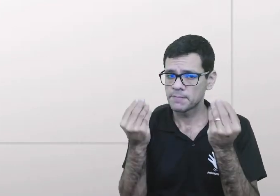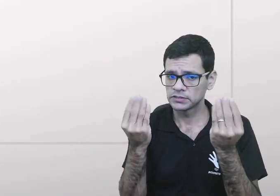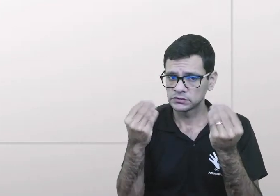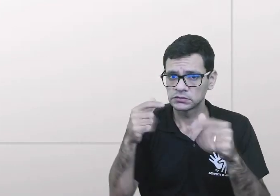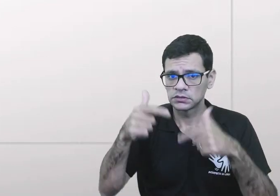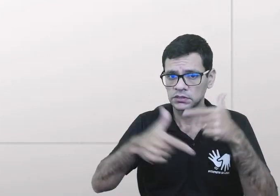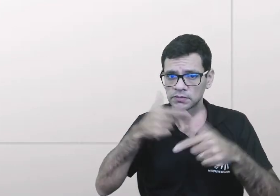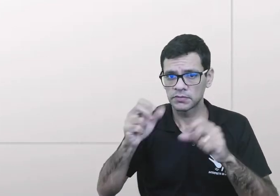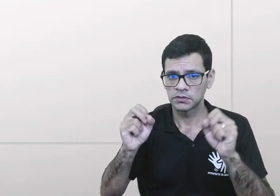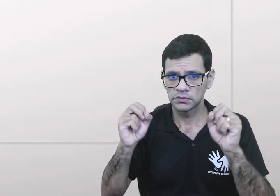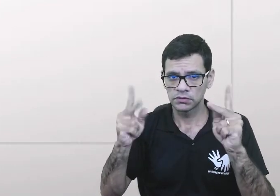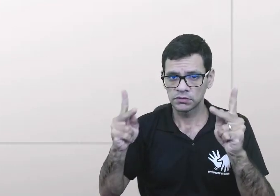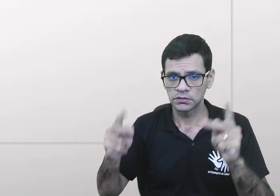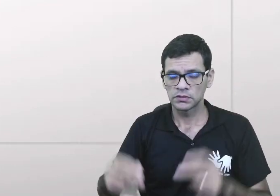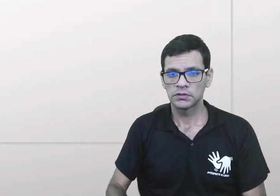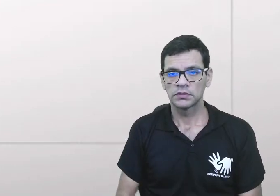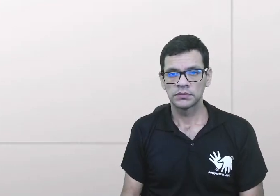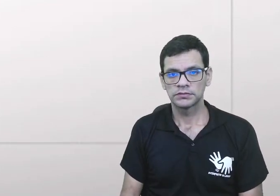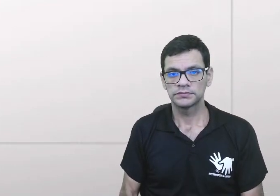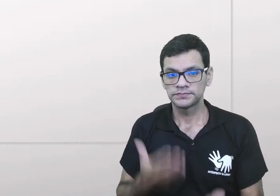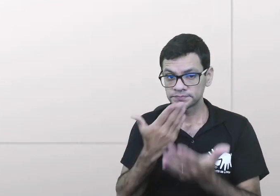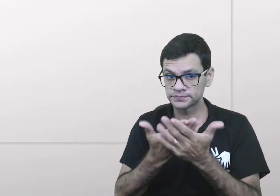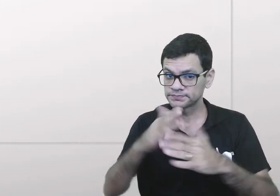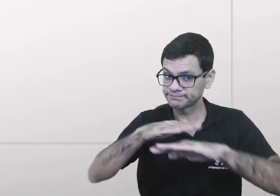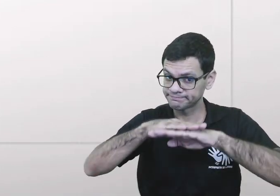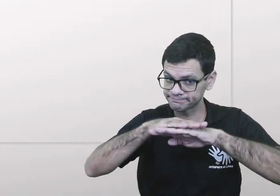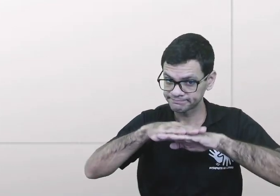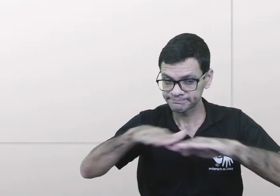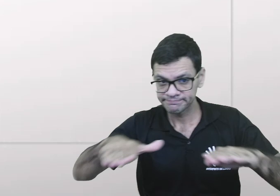para vocês, tá certo? Então, a aula de hoje